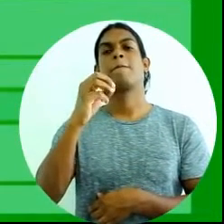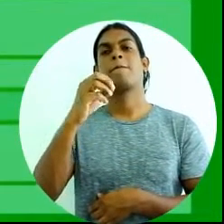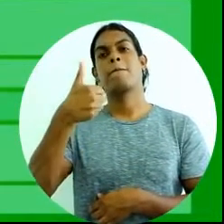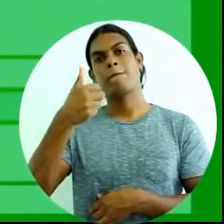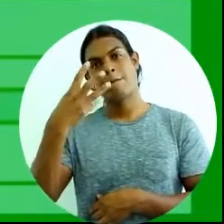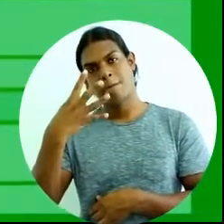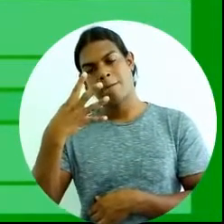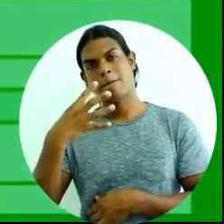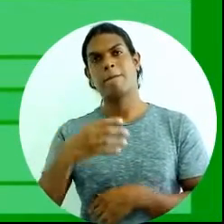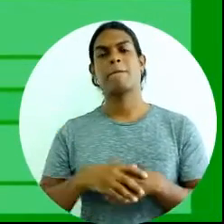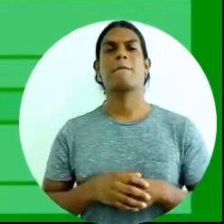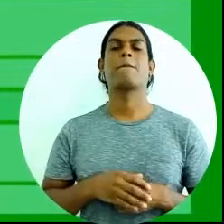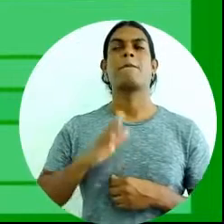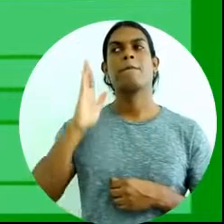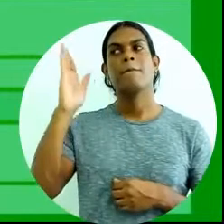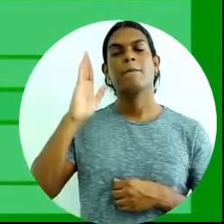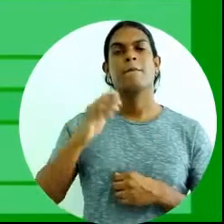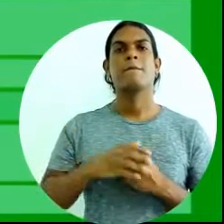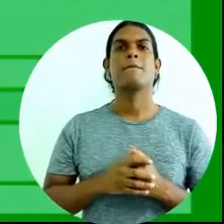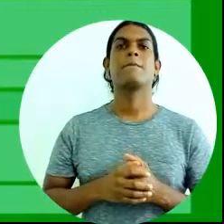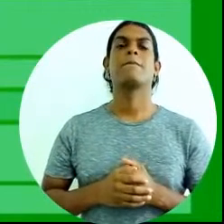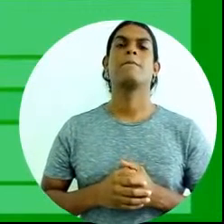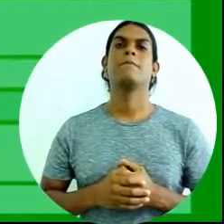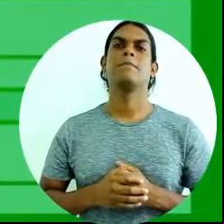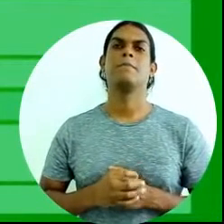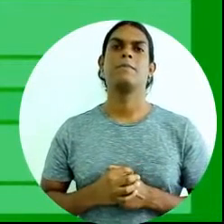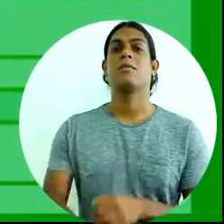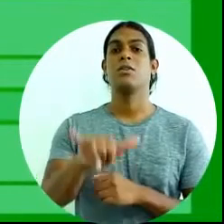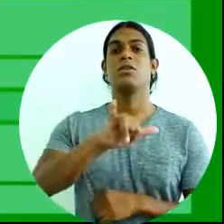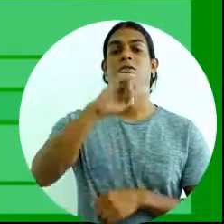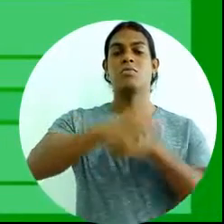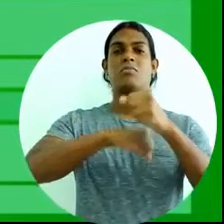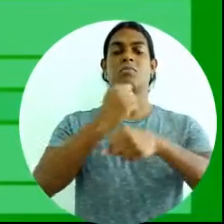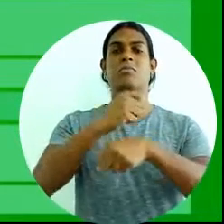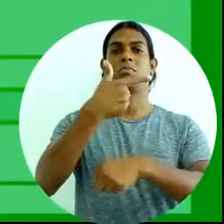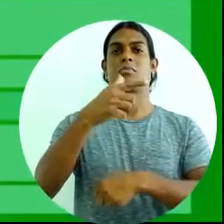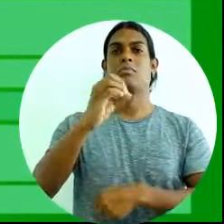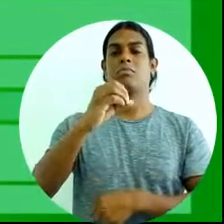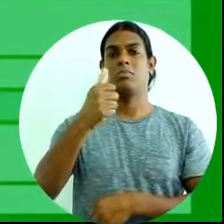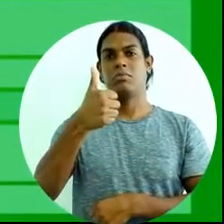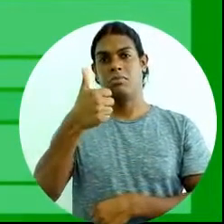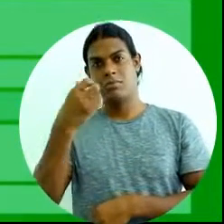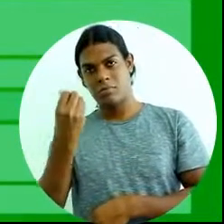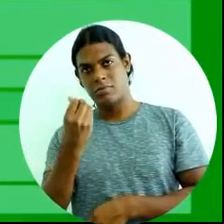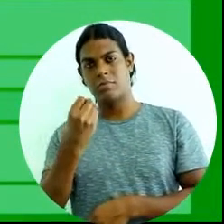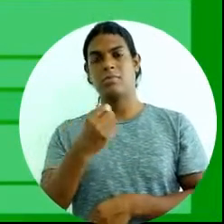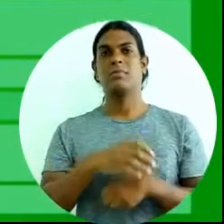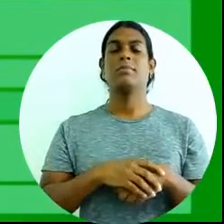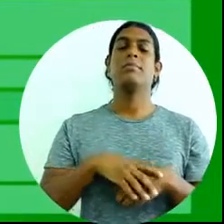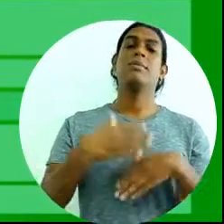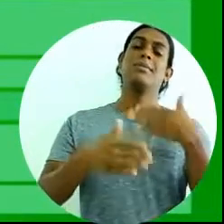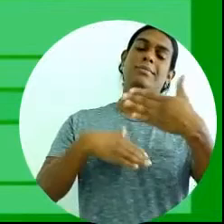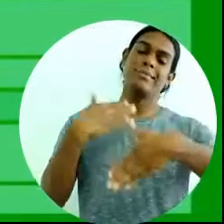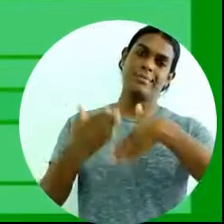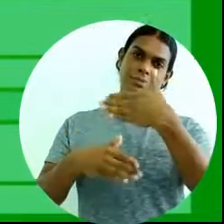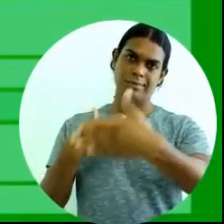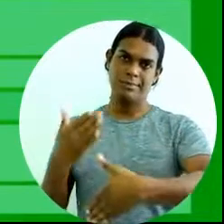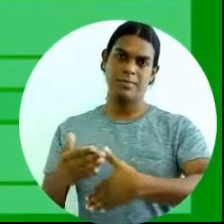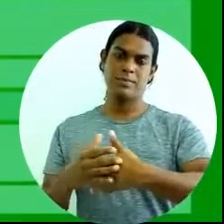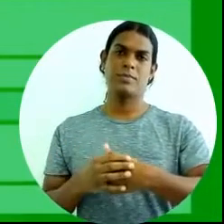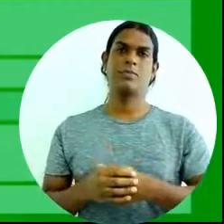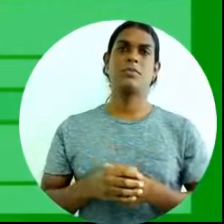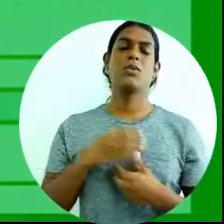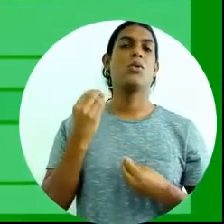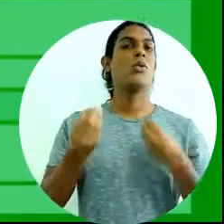a receita deve ser de X, 2015 de Y, 2016, 2017 e